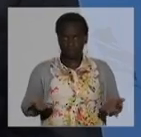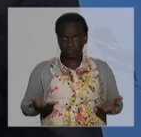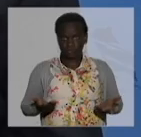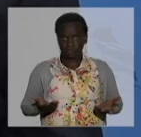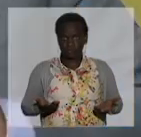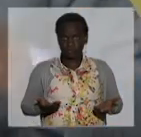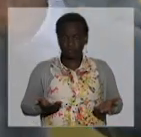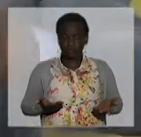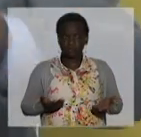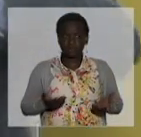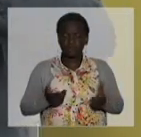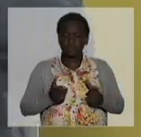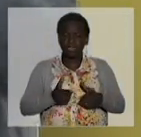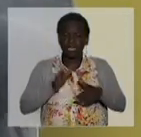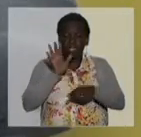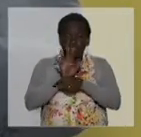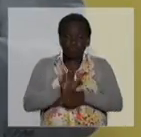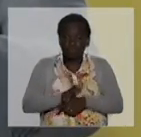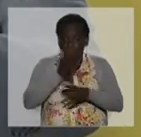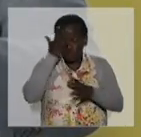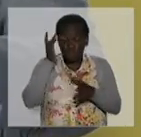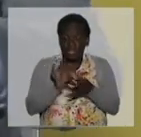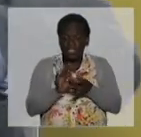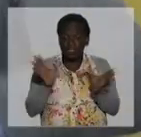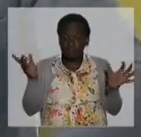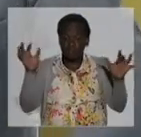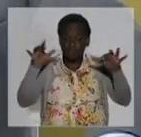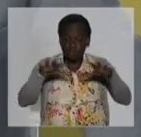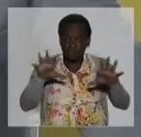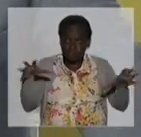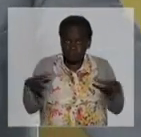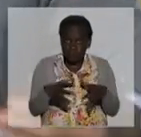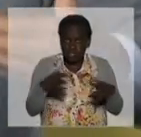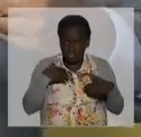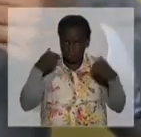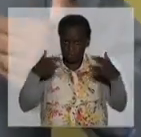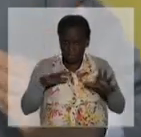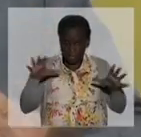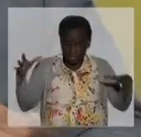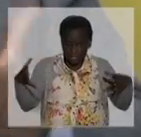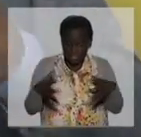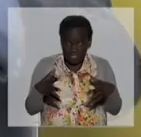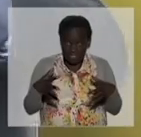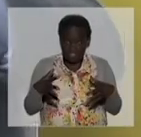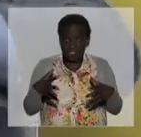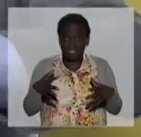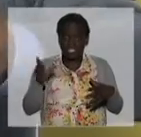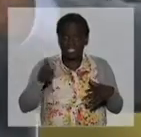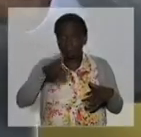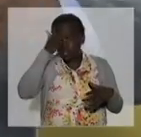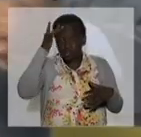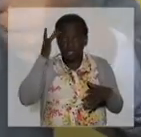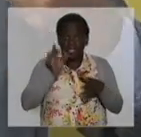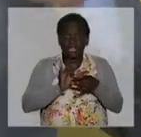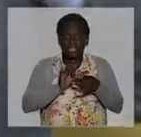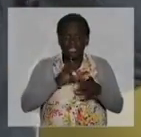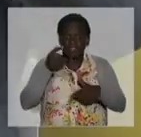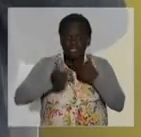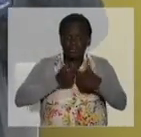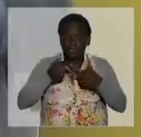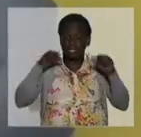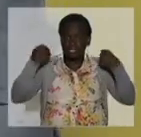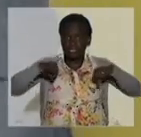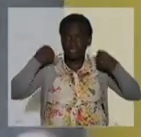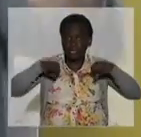Pública. Perfeito. Para massificar, quando eu falo massificação da prática esportiva, é massificar a